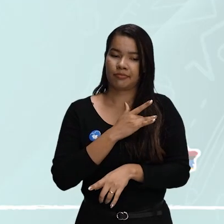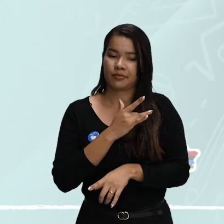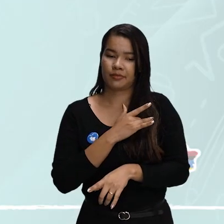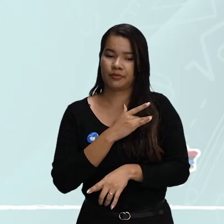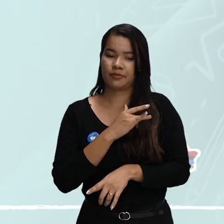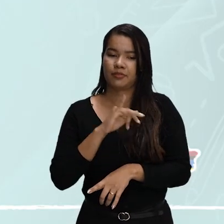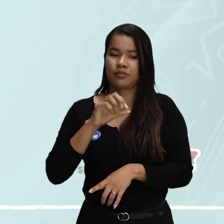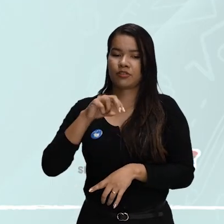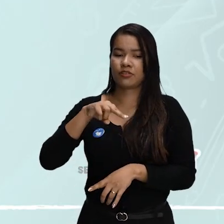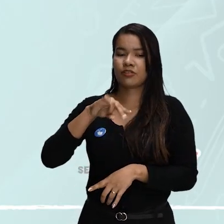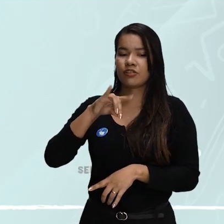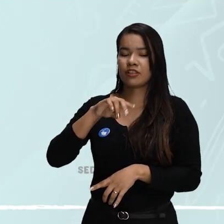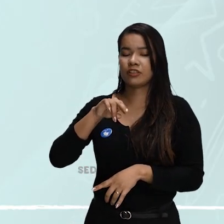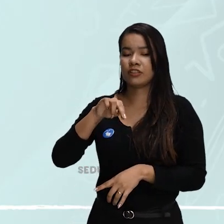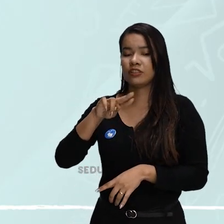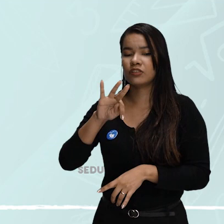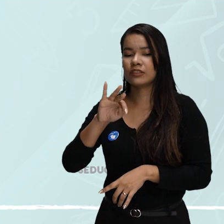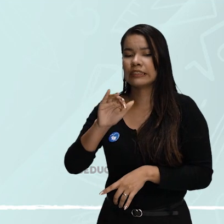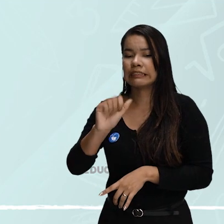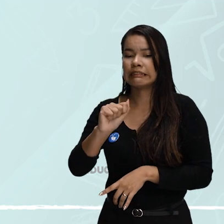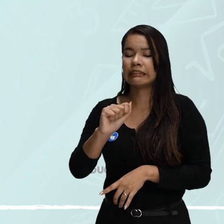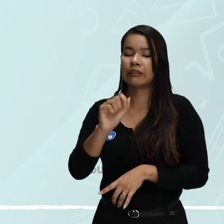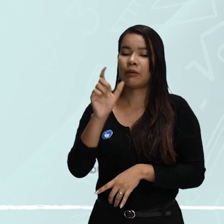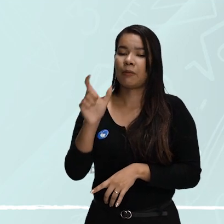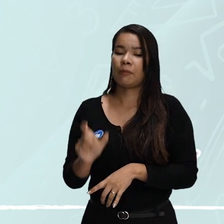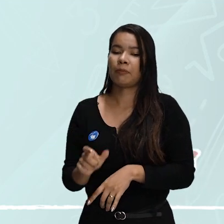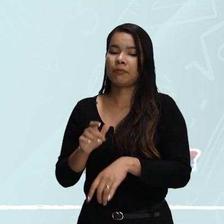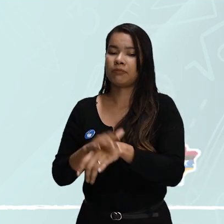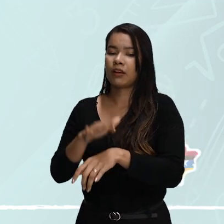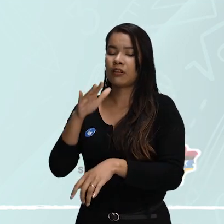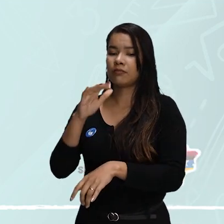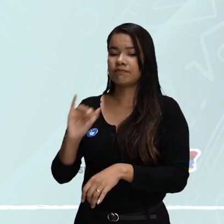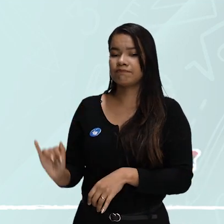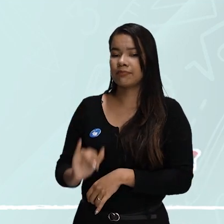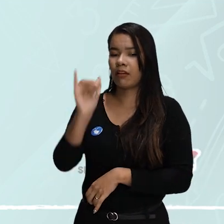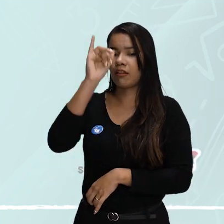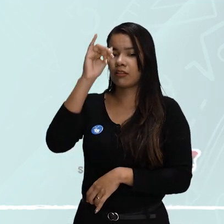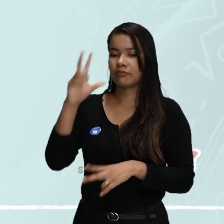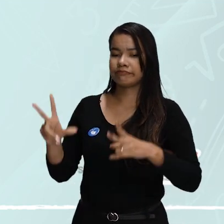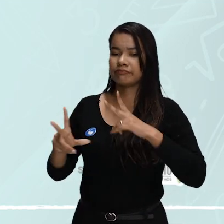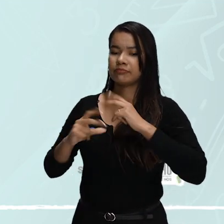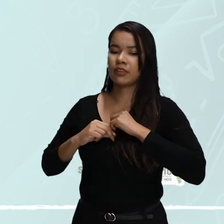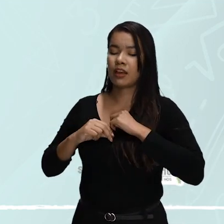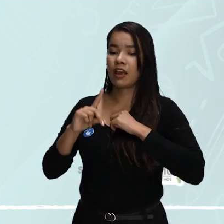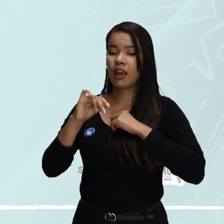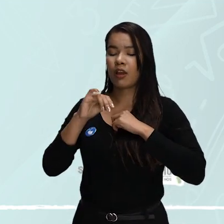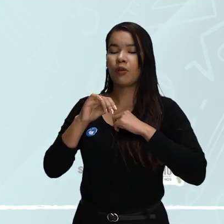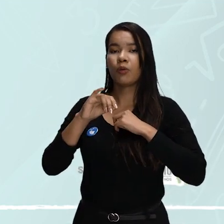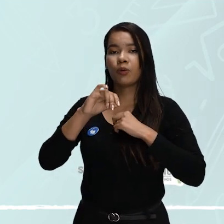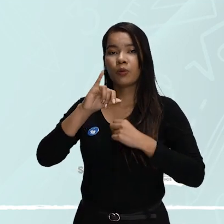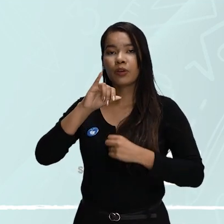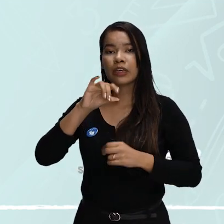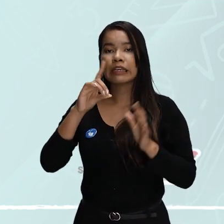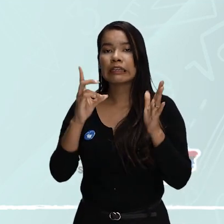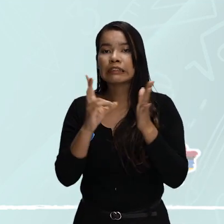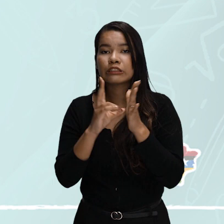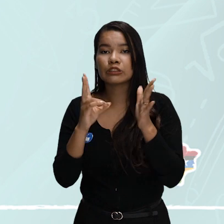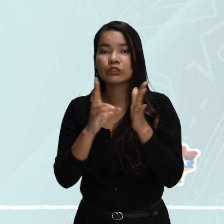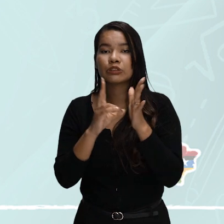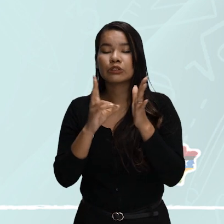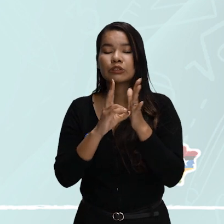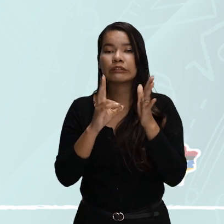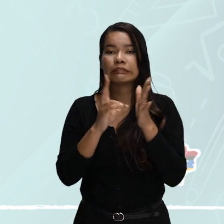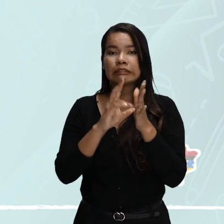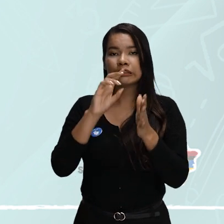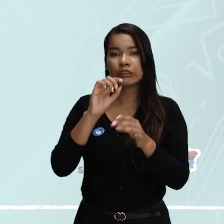pelo índio, que eu já falei. O herói, o índio é o herói. O negro vai ficar de fora, porque o negro não era daqui, ele veio